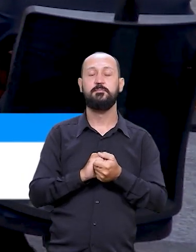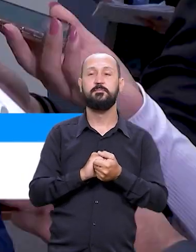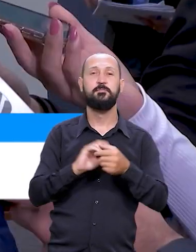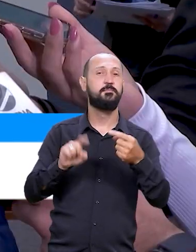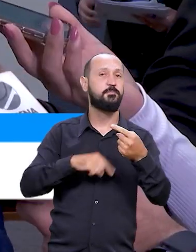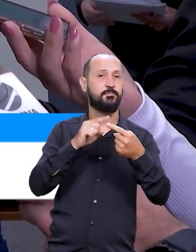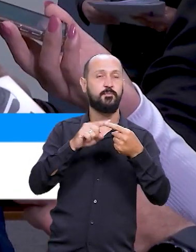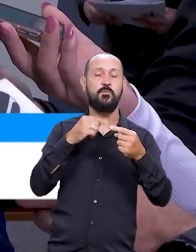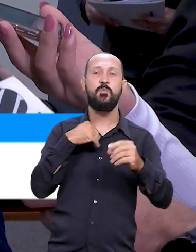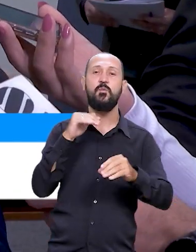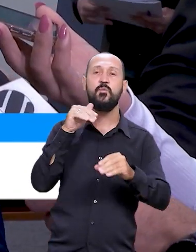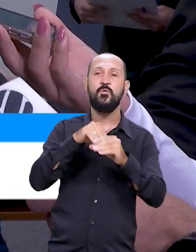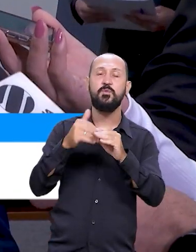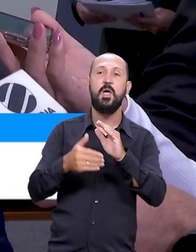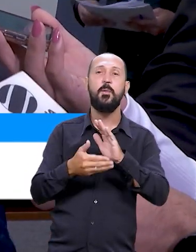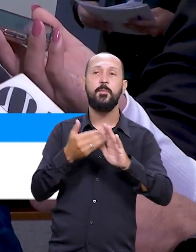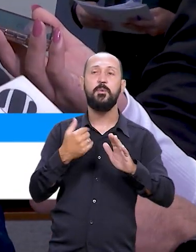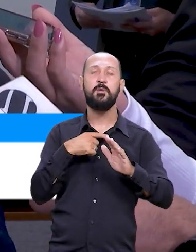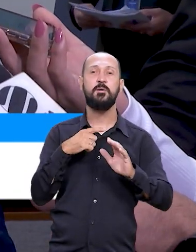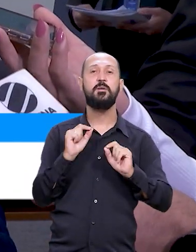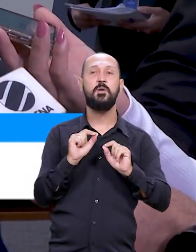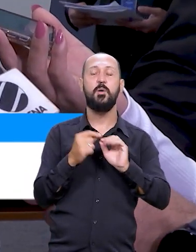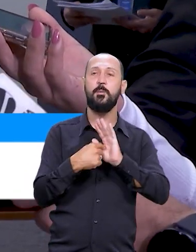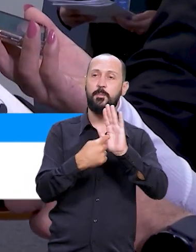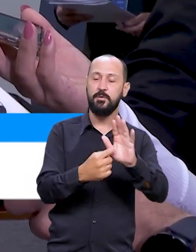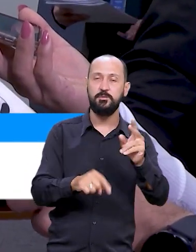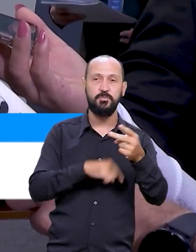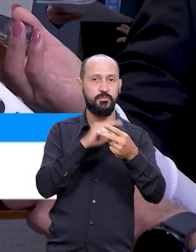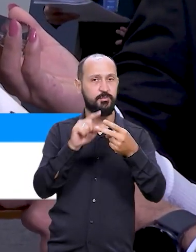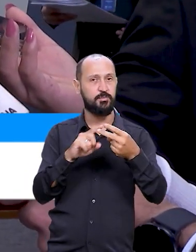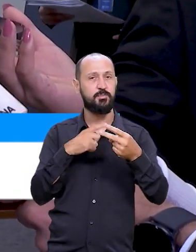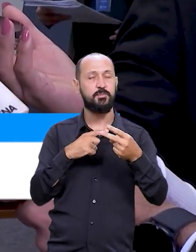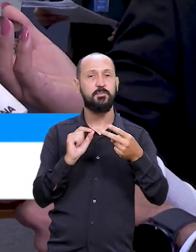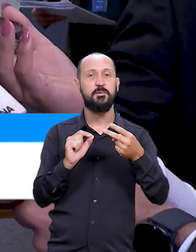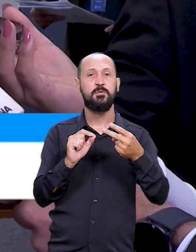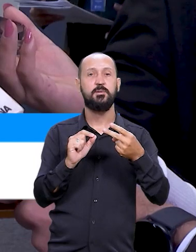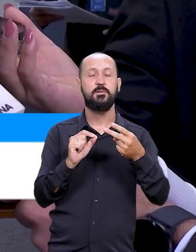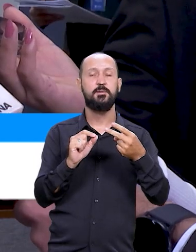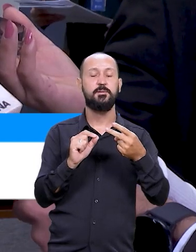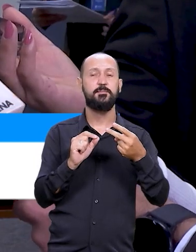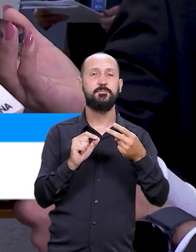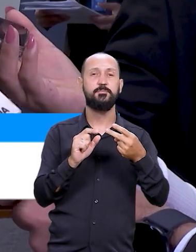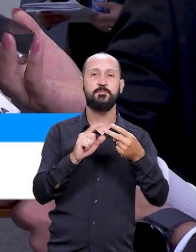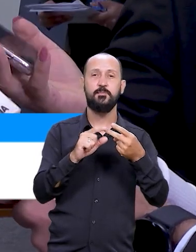relator. Primeiro, não vou votar contra as emendas que eu mesmo apresentei. Segundo,